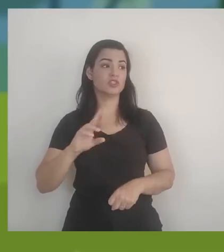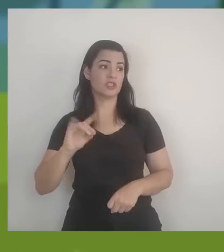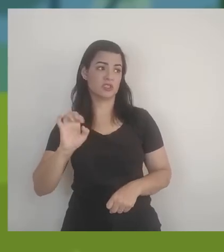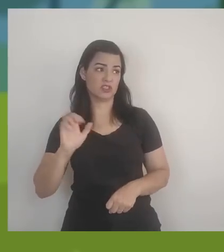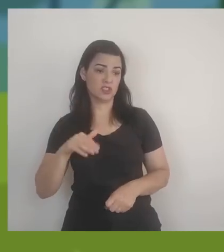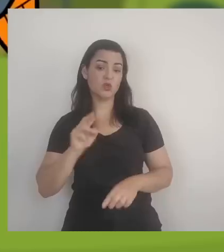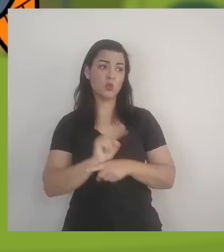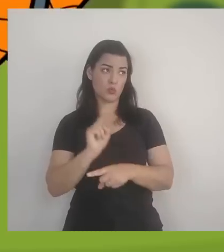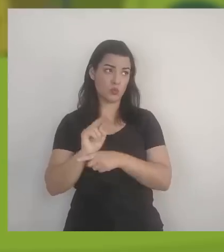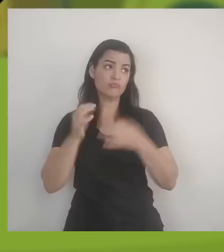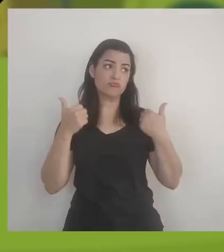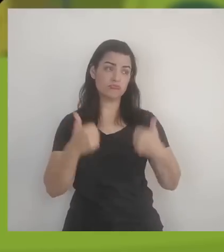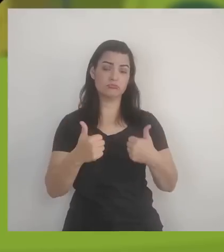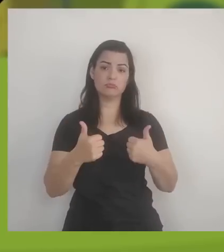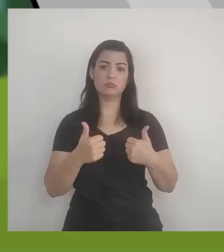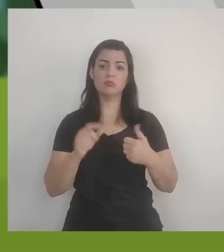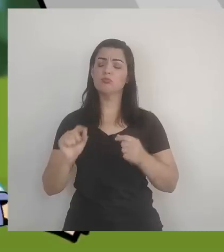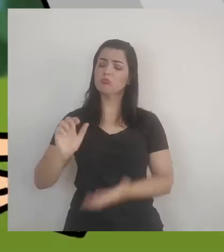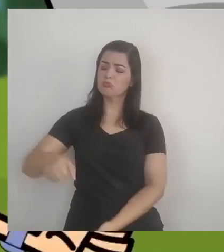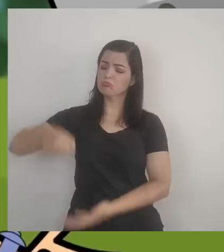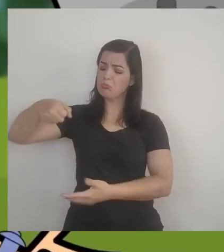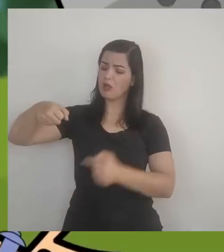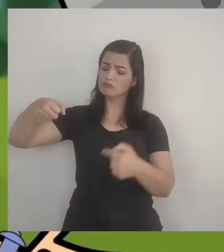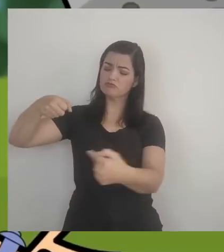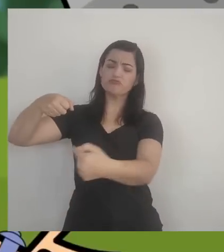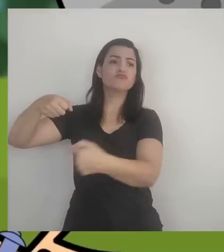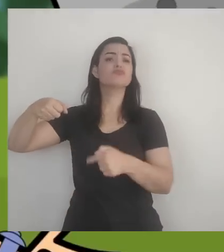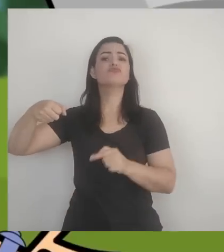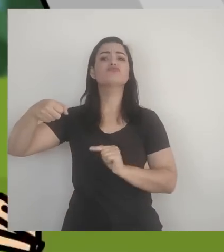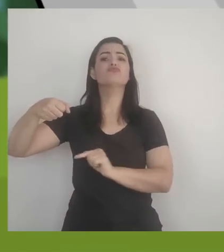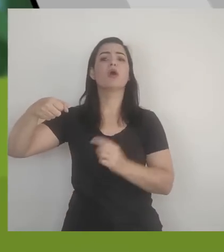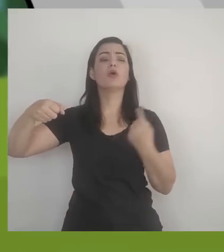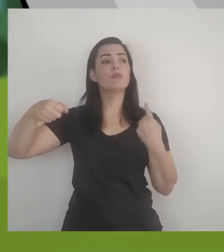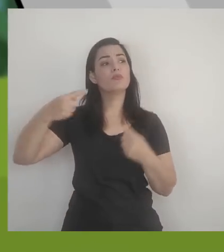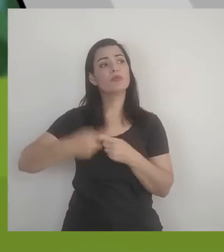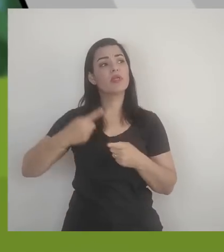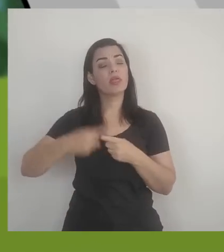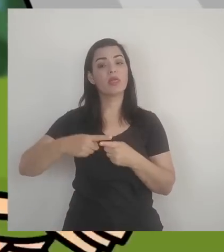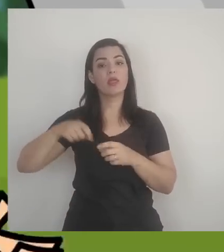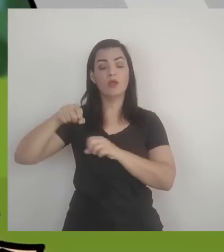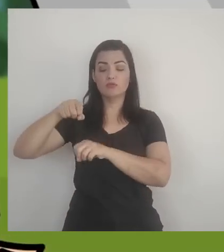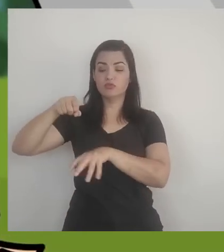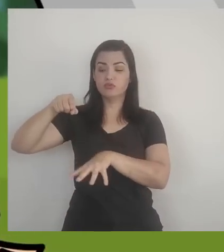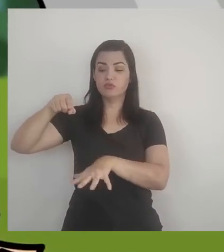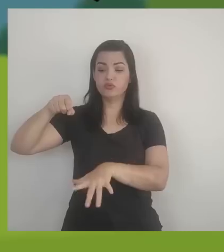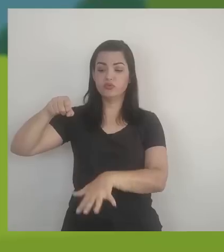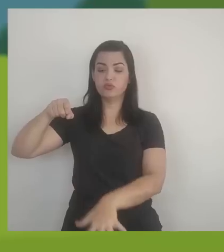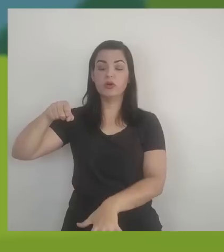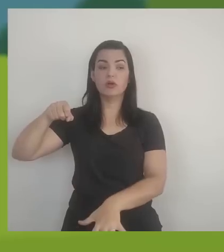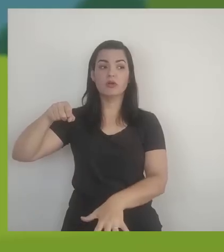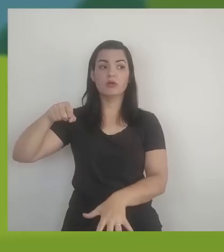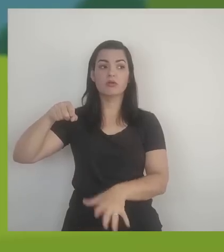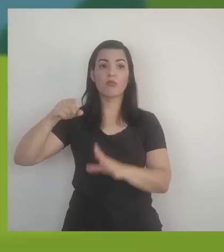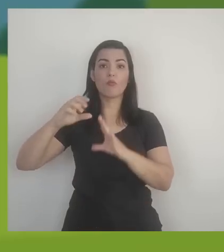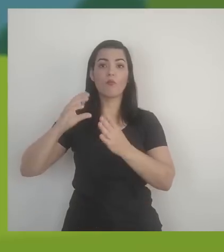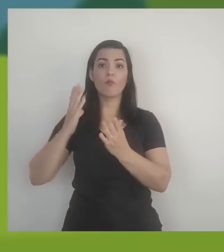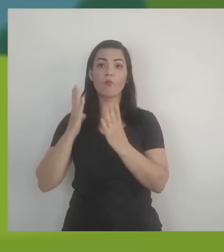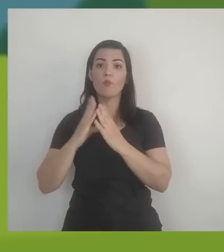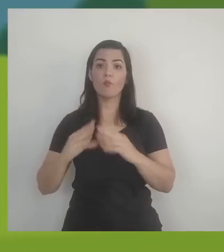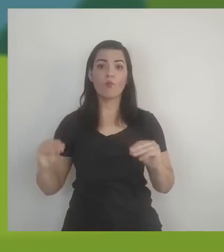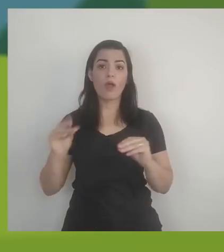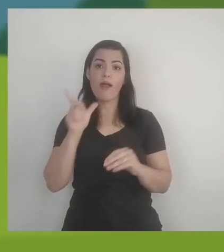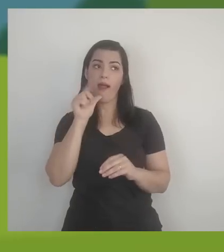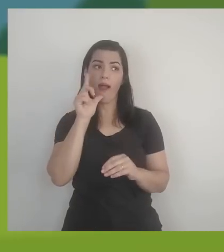está furado? Que ele está vazando? Tava vazando, mas parou de vazar porque a água que estava dentro acabou.